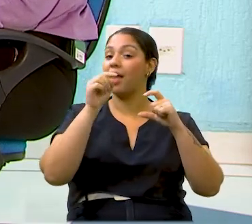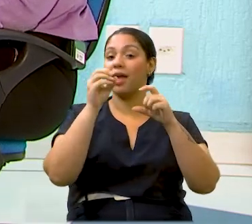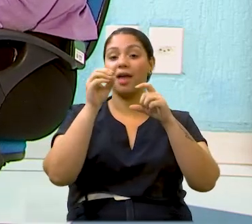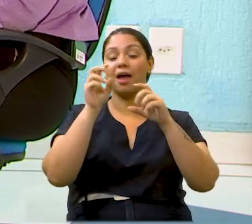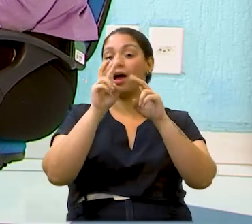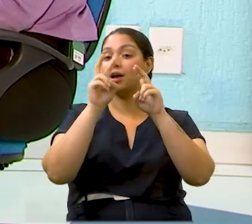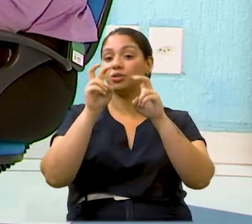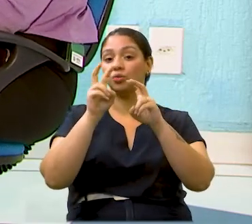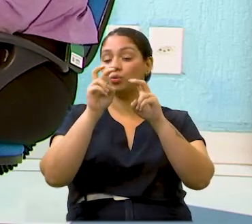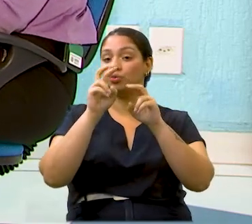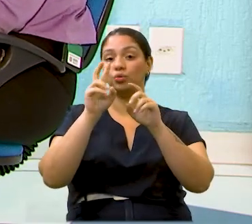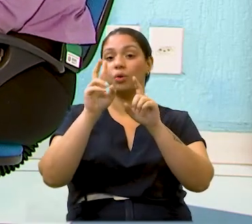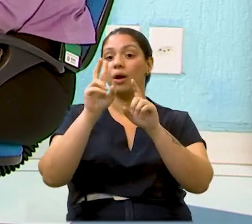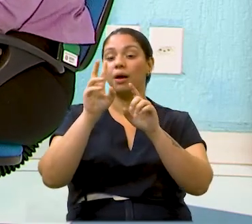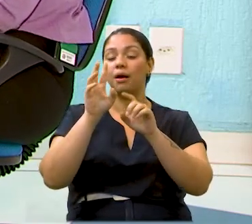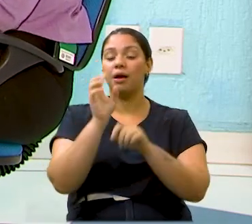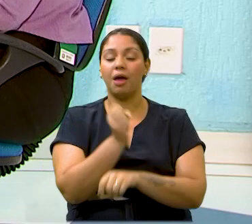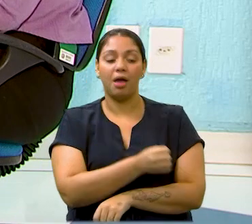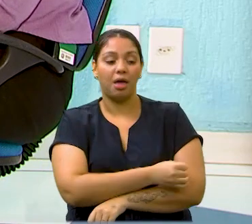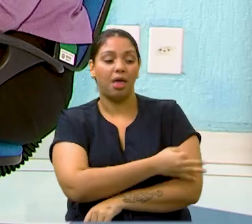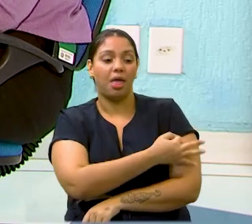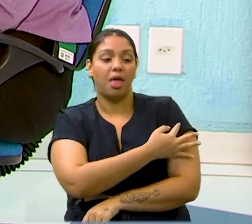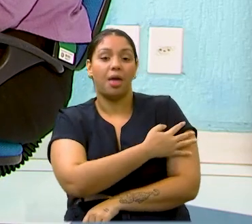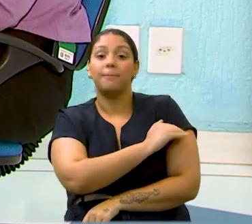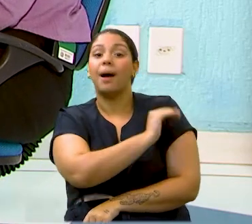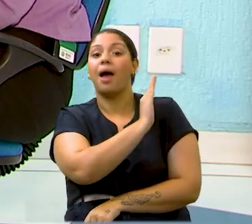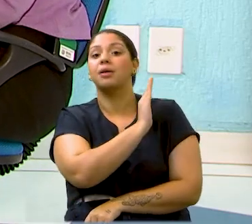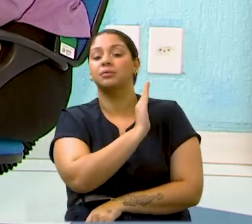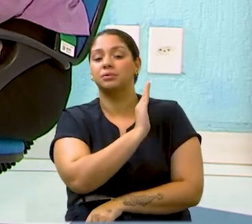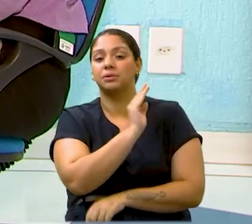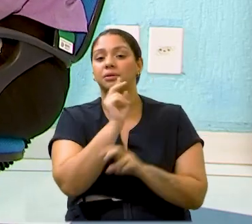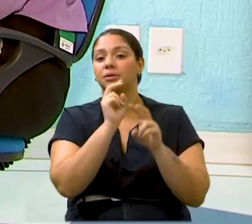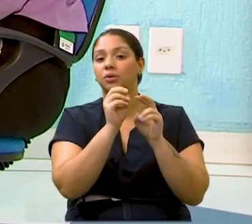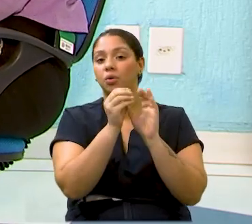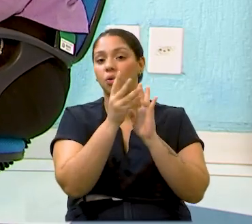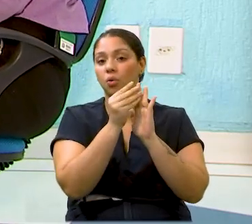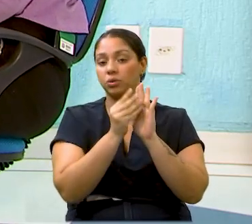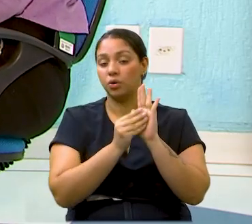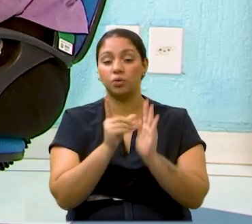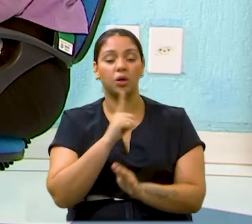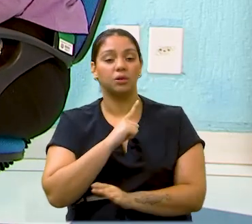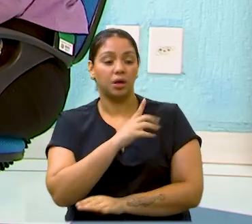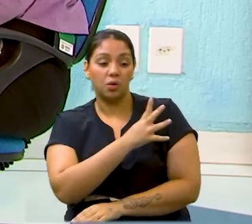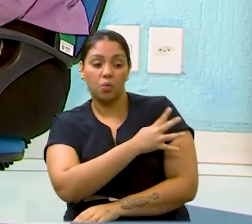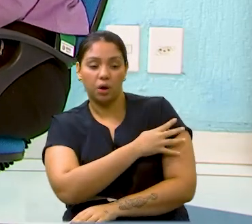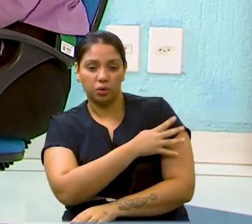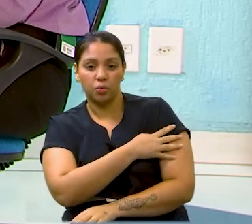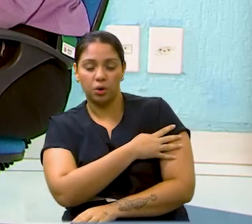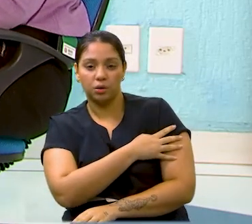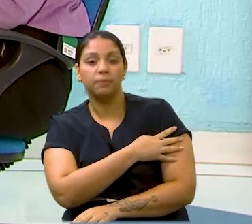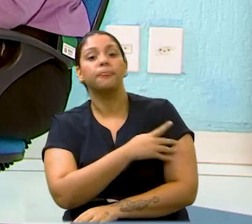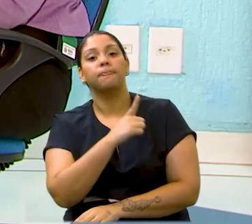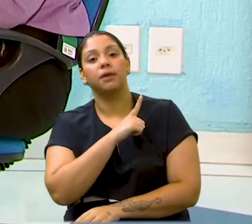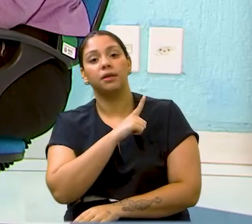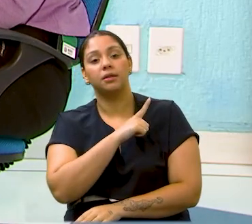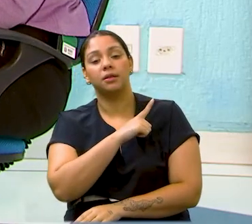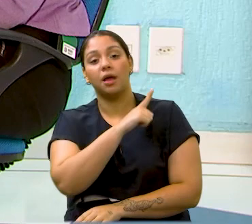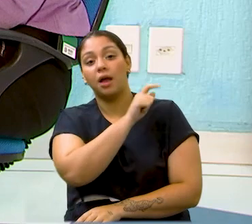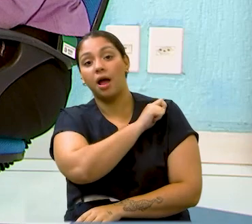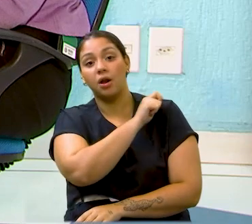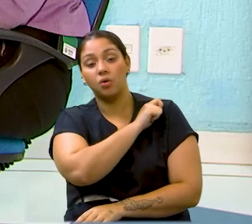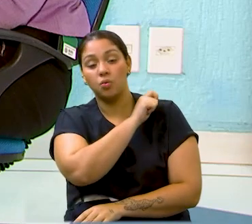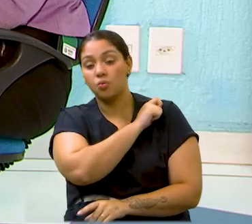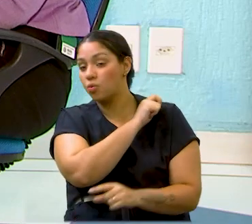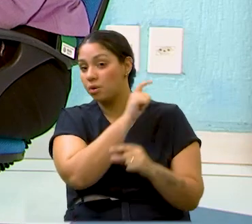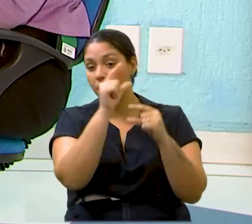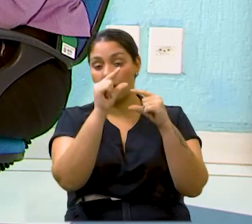assuntos acima da sua série escolar. Bastante então, gente, como você pode ver, eu tenho aqui um 4º ano e eu tenho a aluna Laura lá